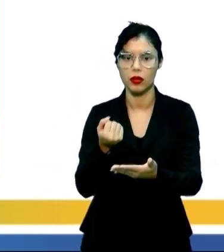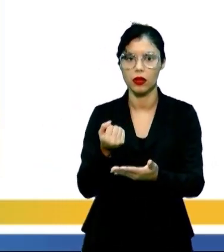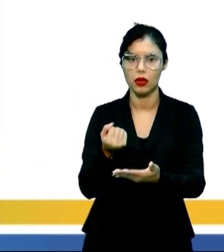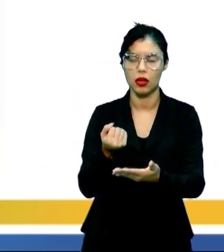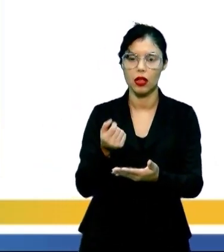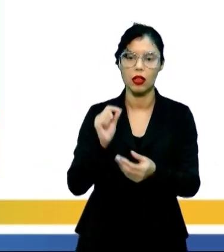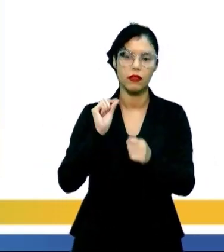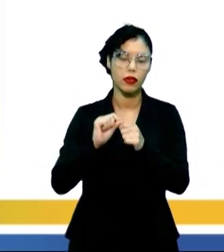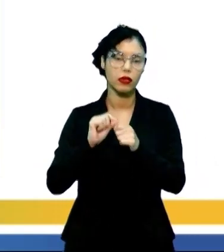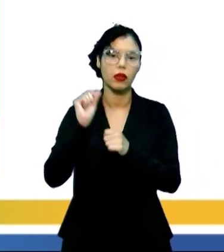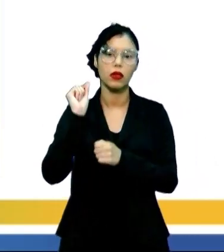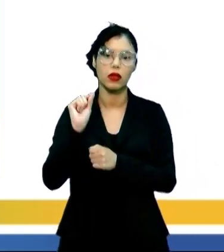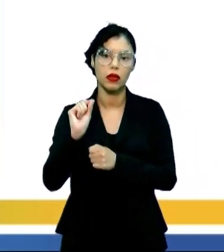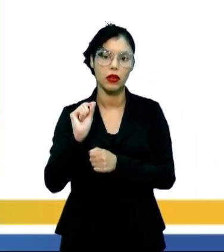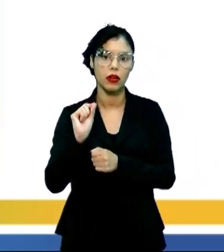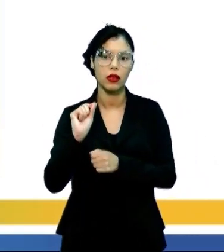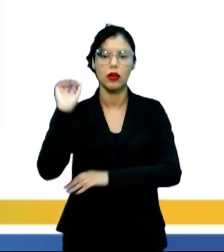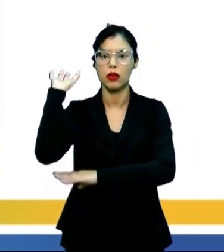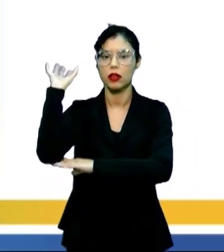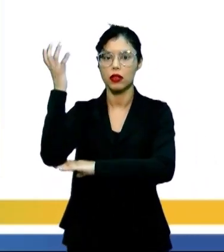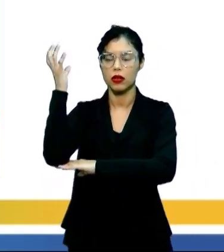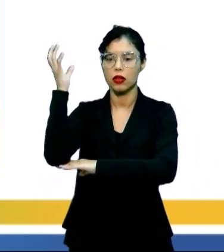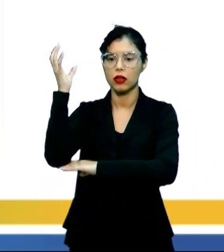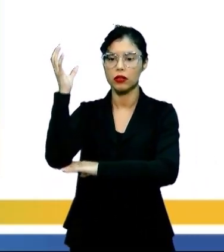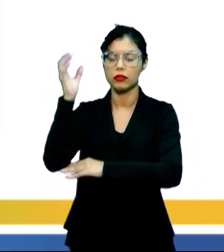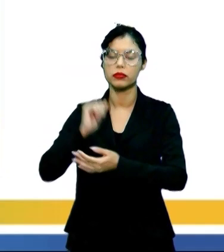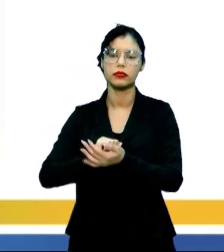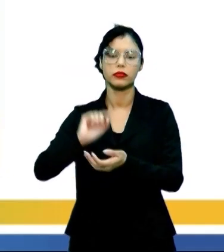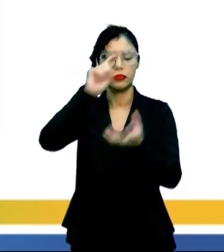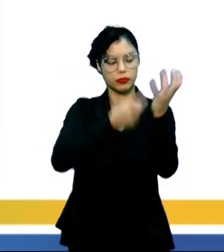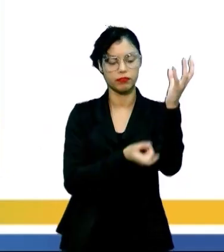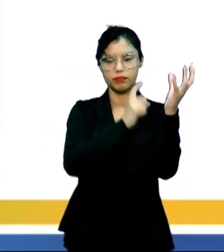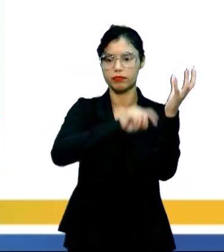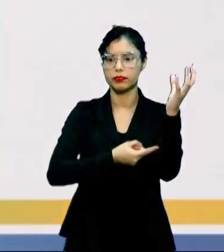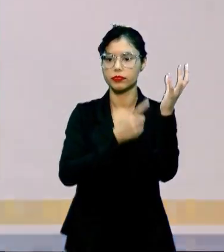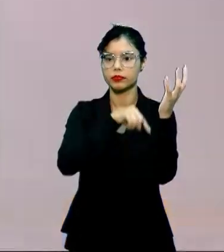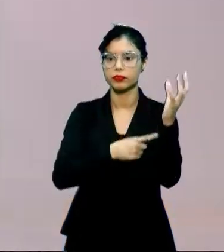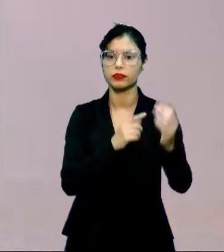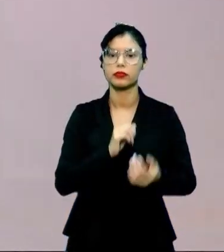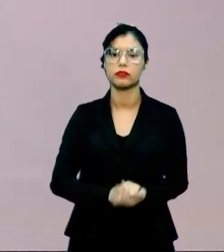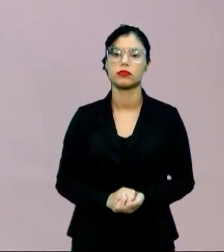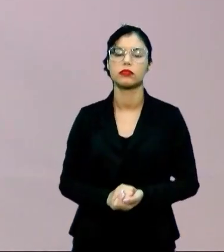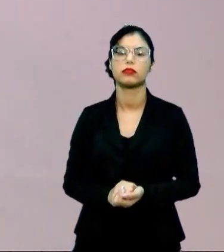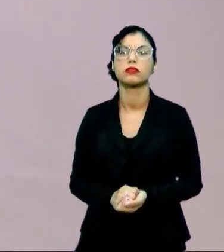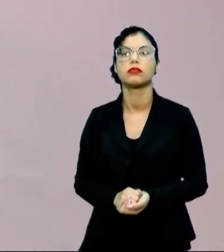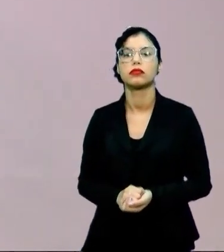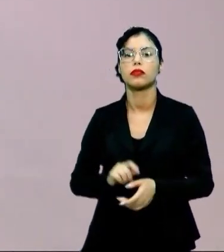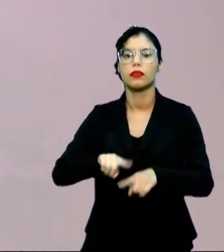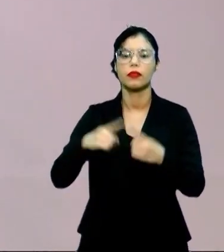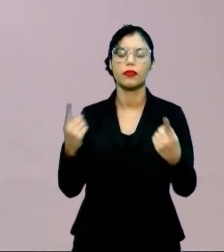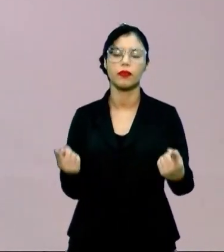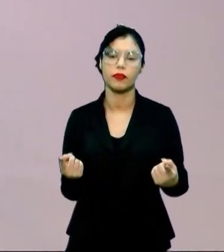são as plantas fazendo a fotossíntese. Ok? Mais